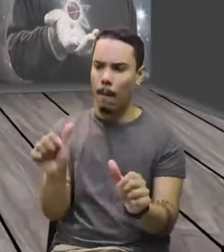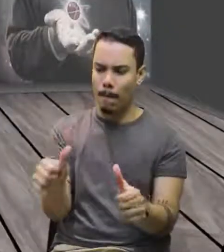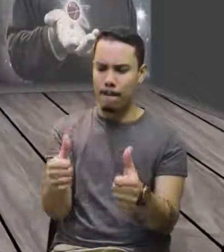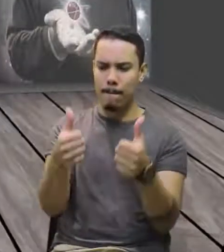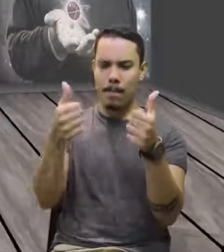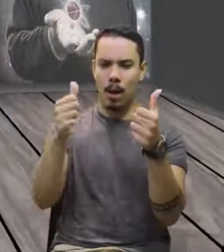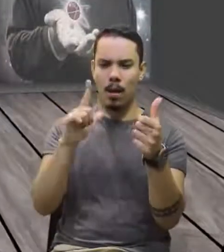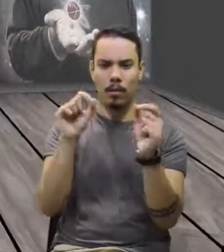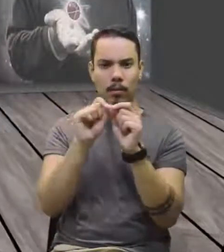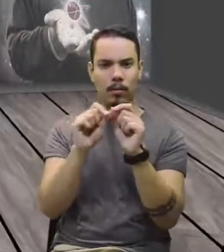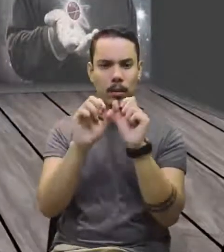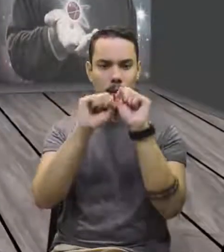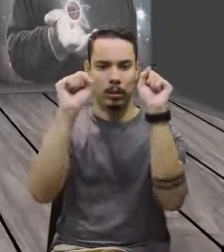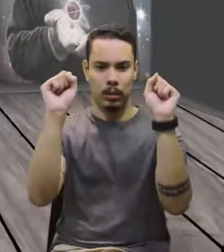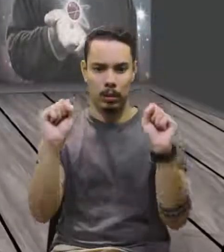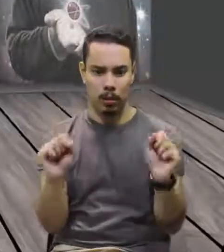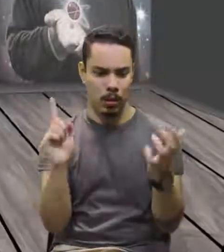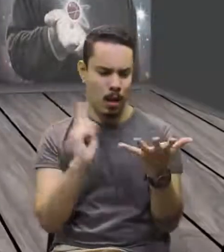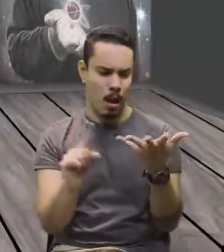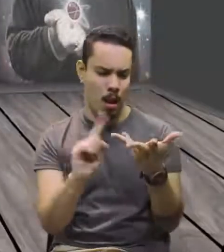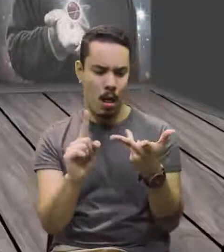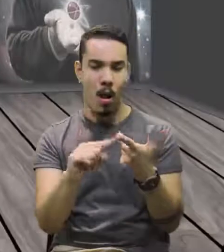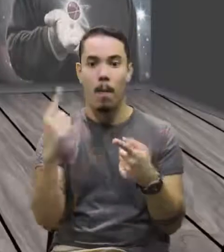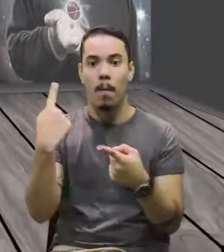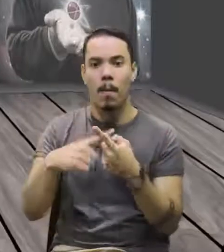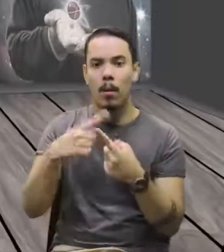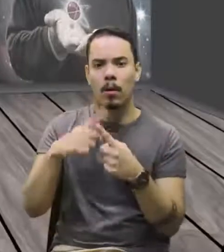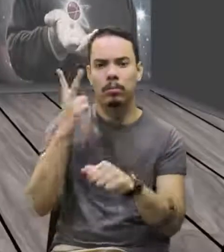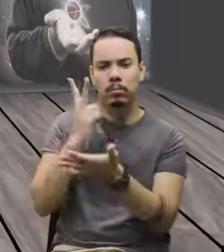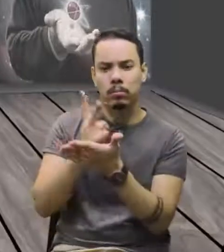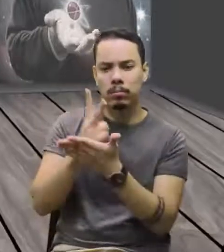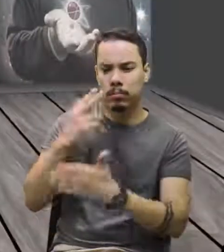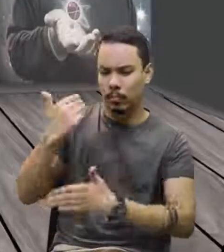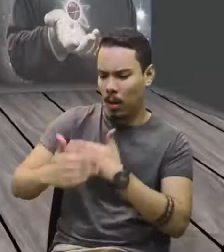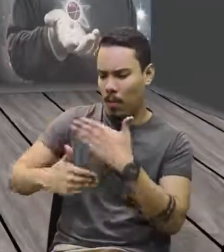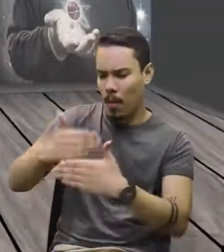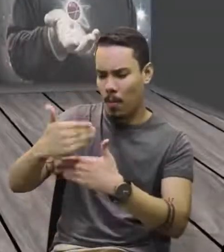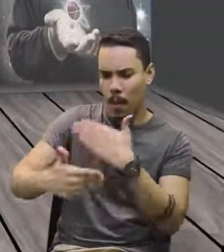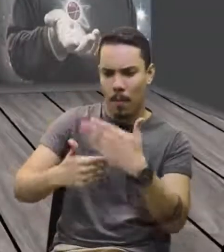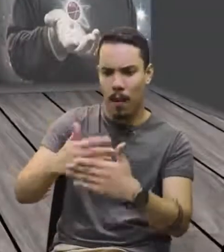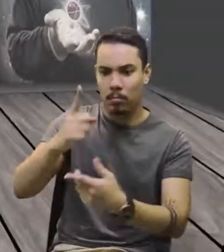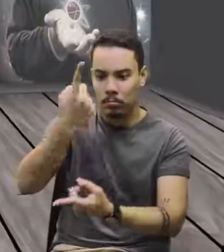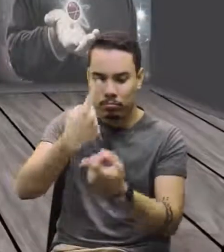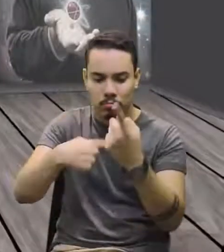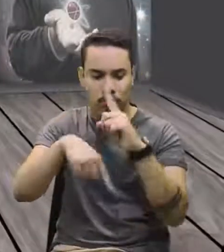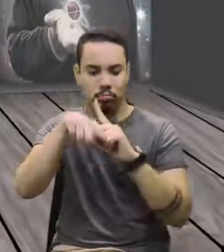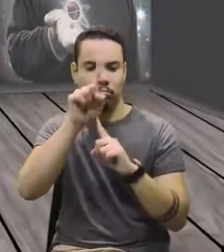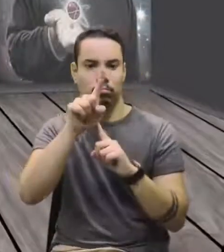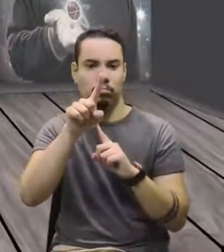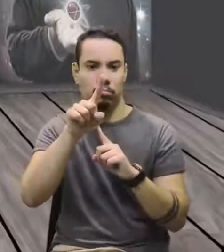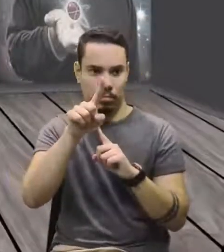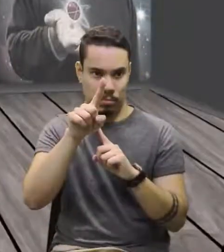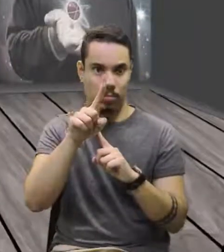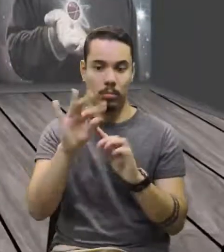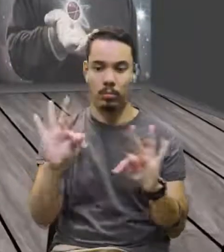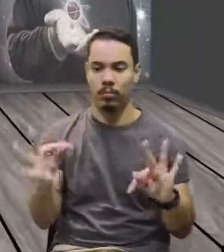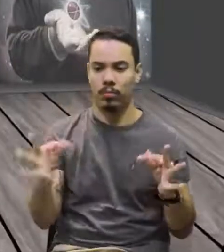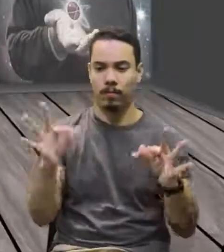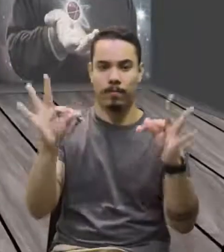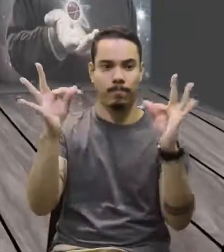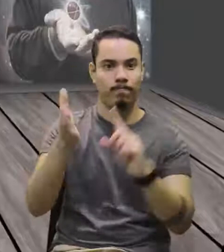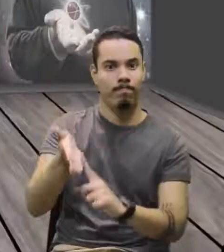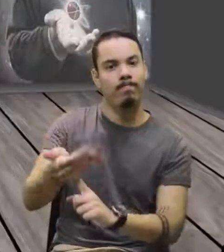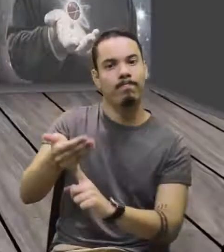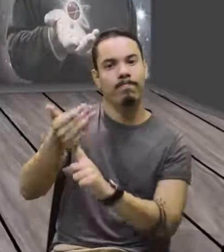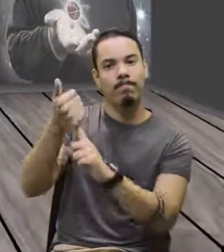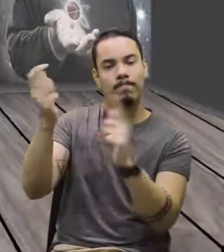sistema toroidal, porque a cada vez que você vai evoluindo o processo, no caso a tecnologia,